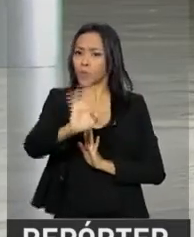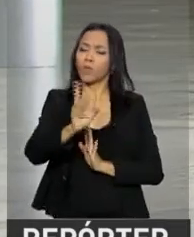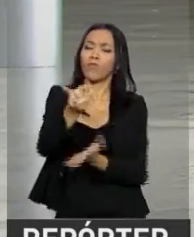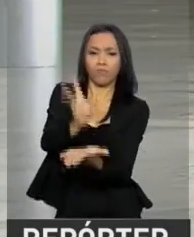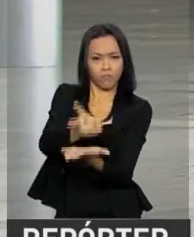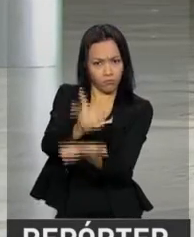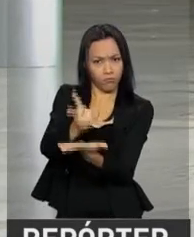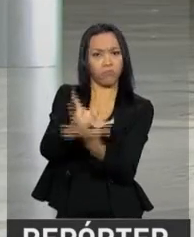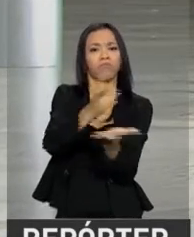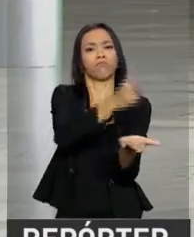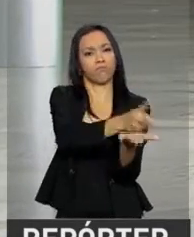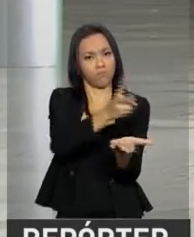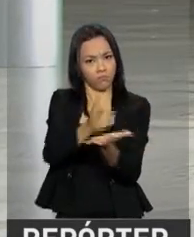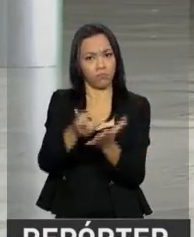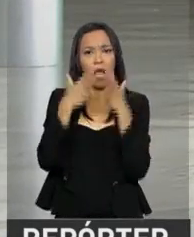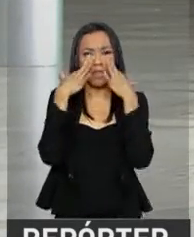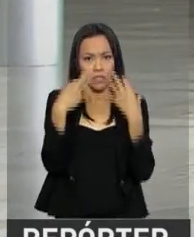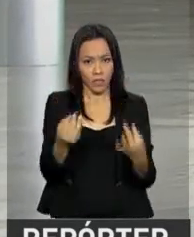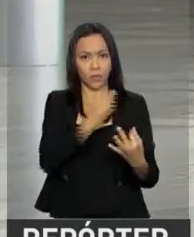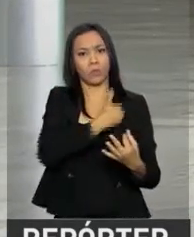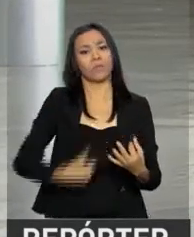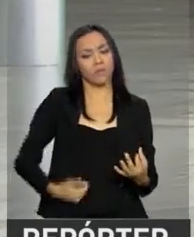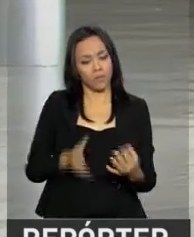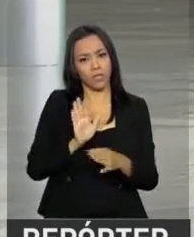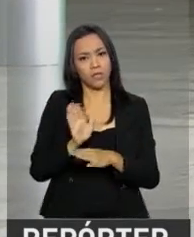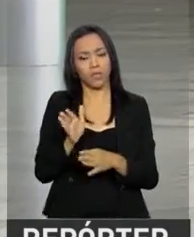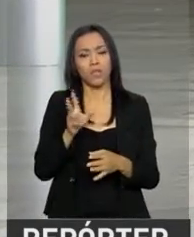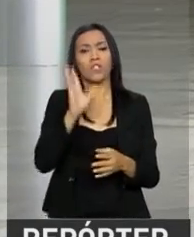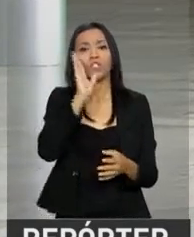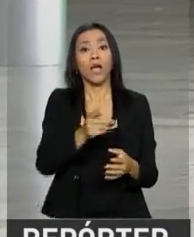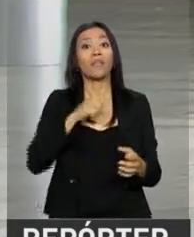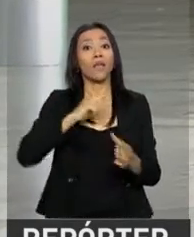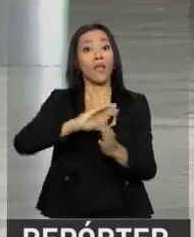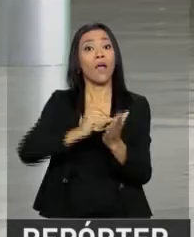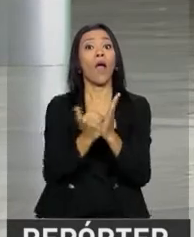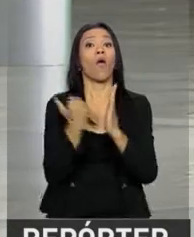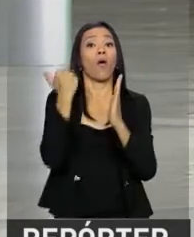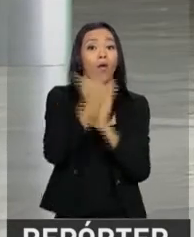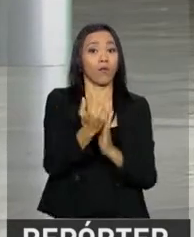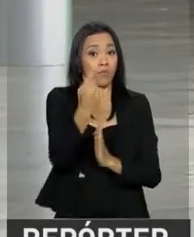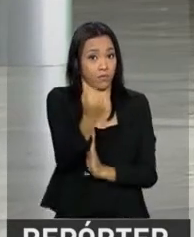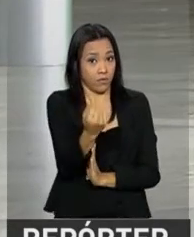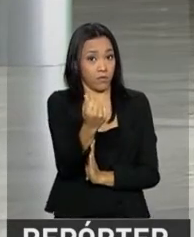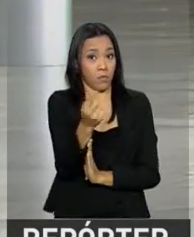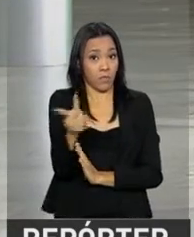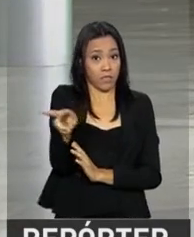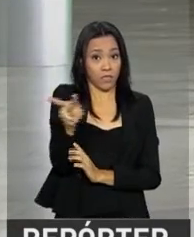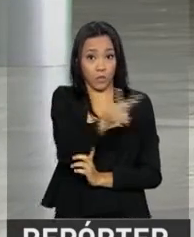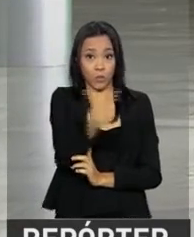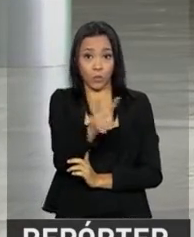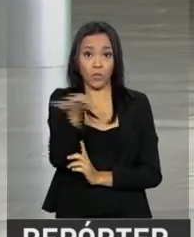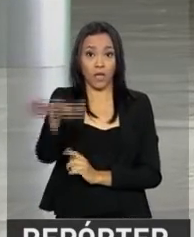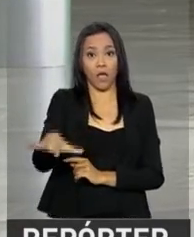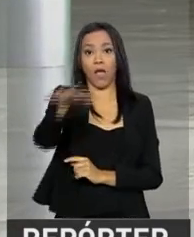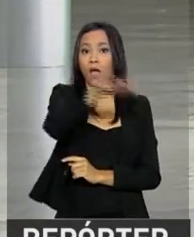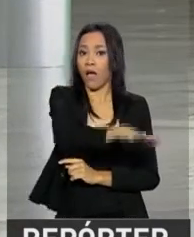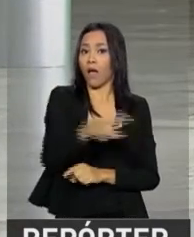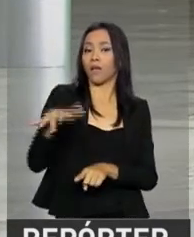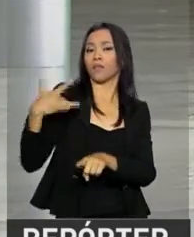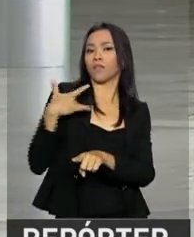ser prestigiadas pelo governo e que, inclusive, já há aumentos previstos para esses dois setores no orçamento